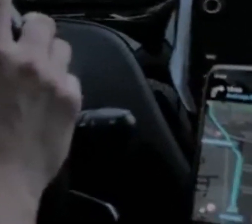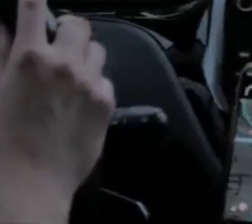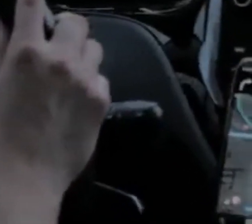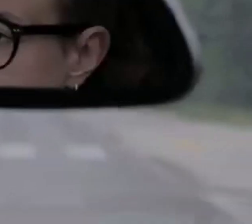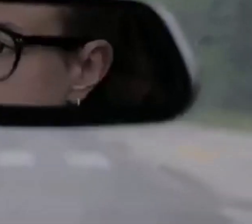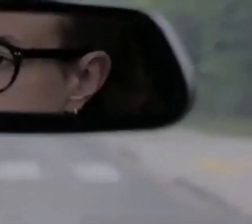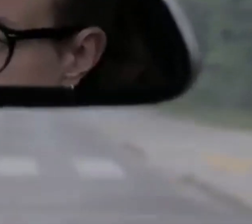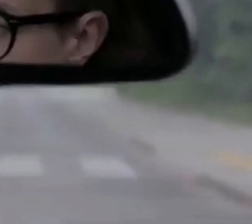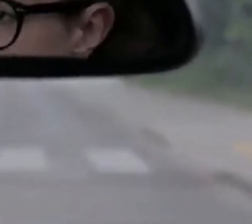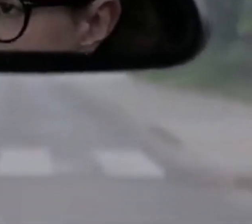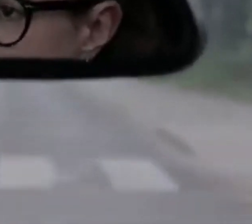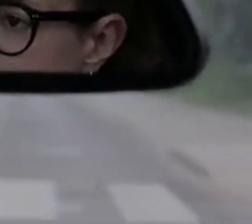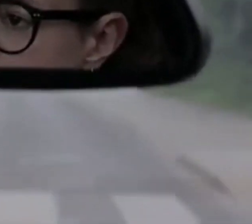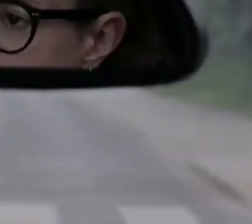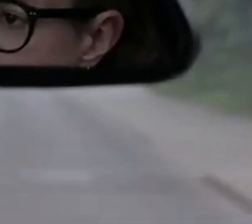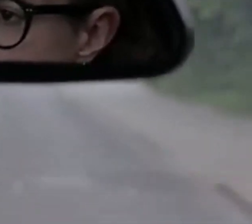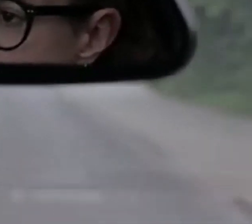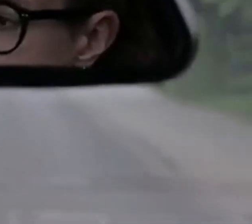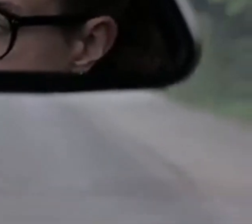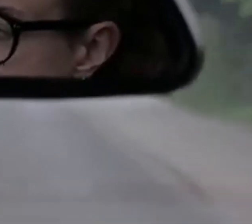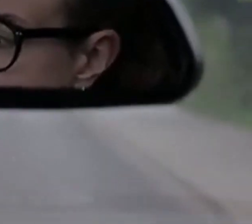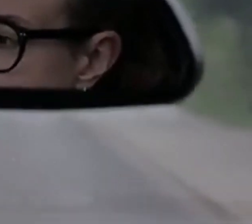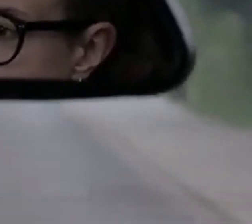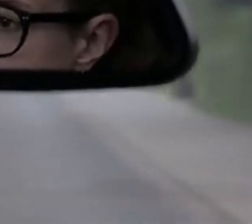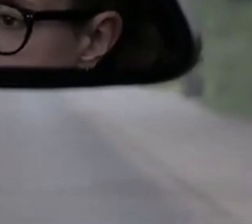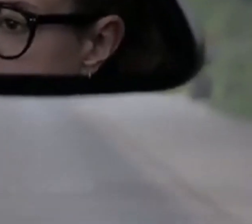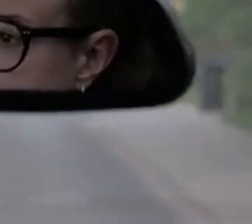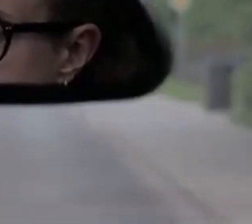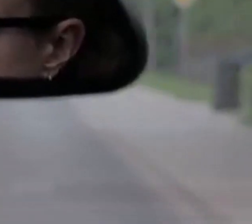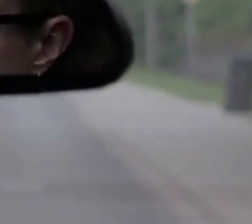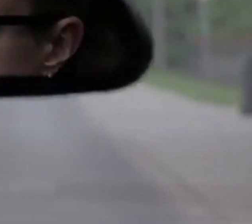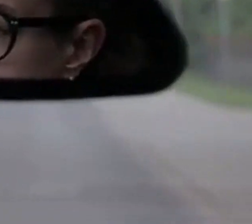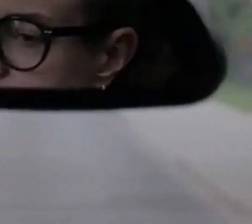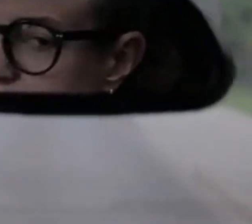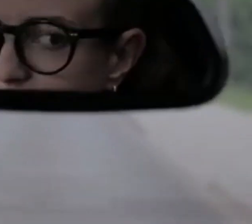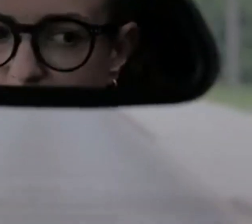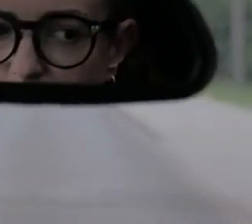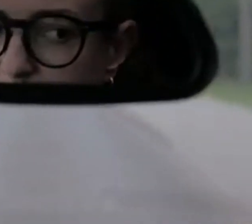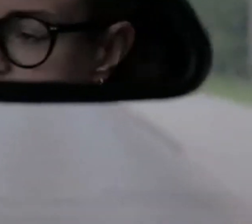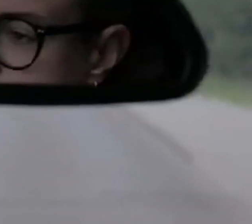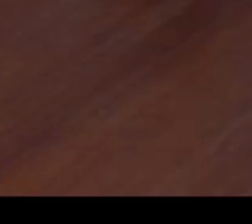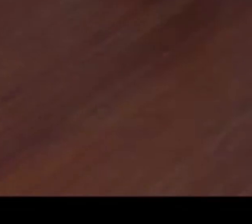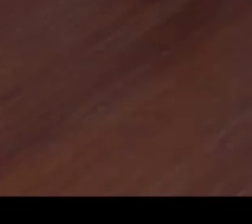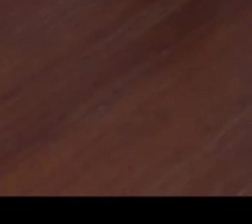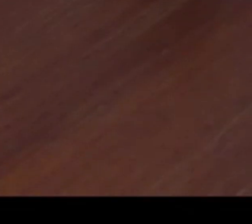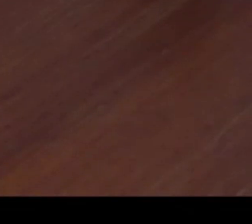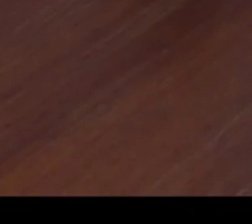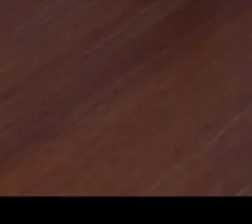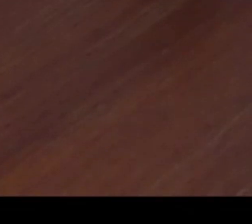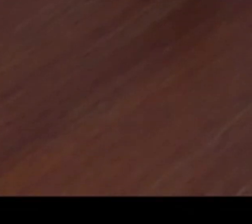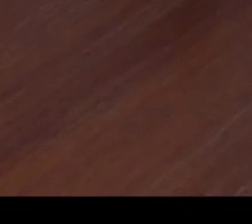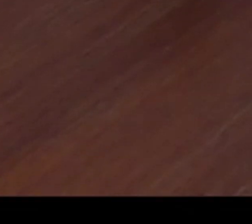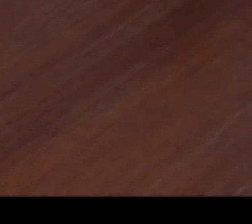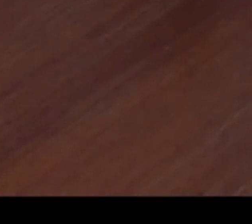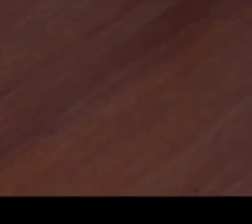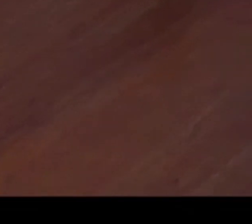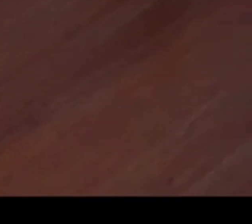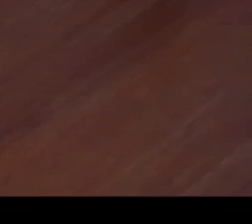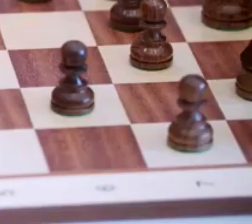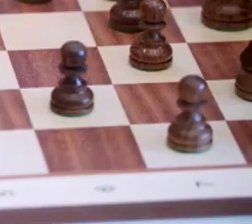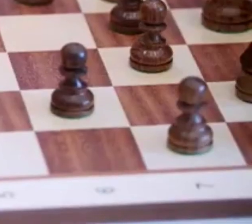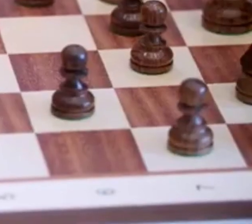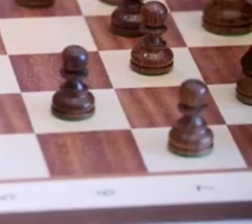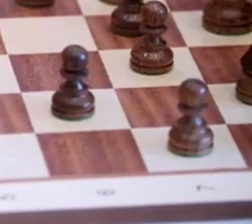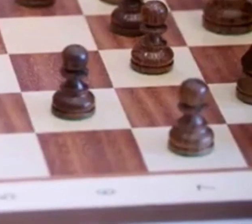de um lugar a outro, seja utilizando carro, ônibus ou metrô, e para realizar trabalhos manuais, jogar